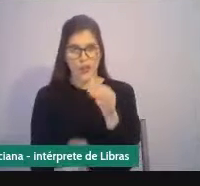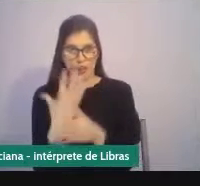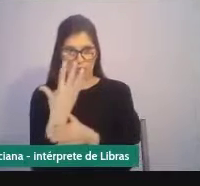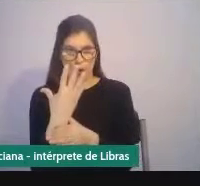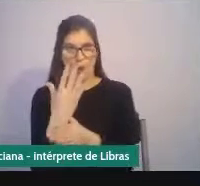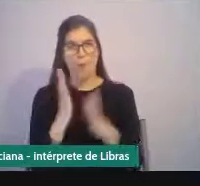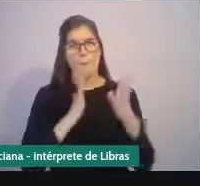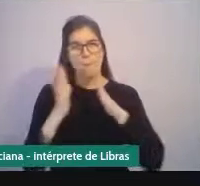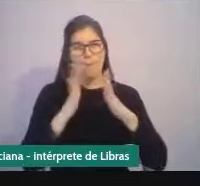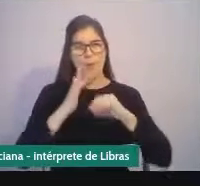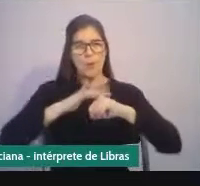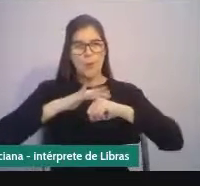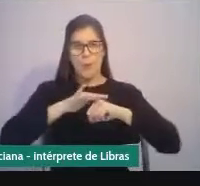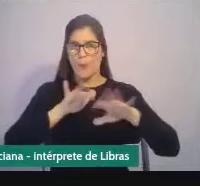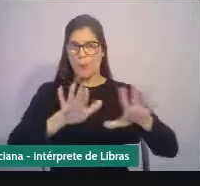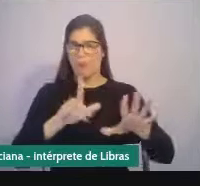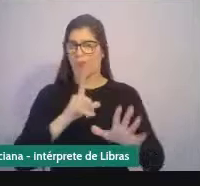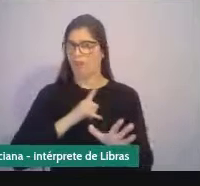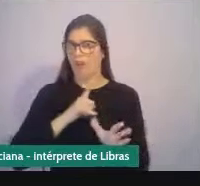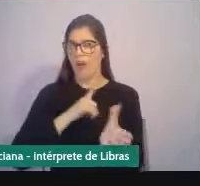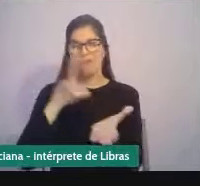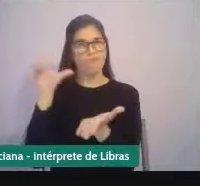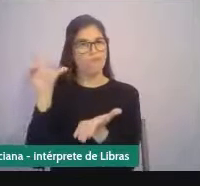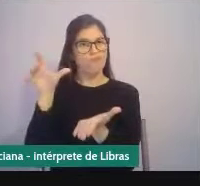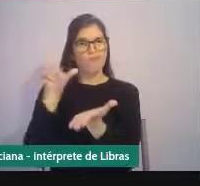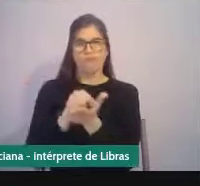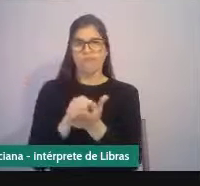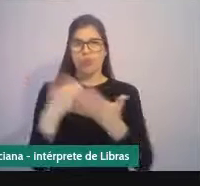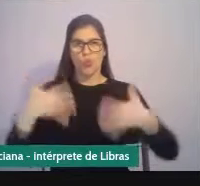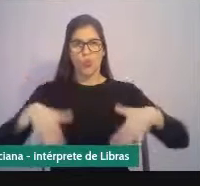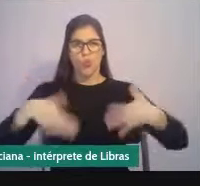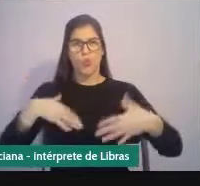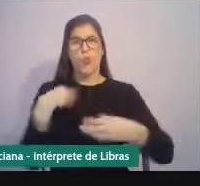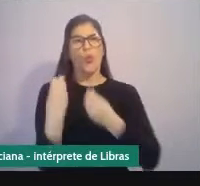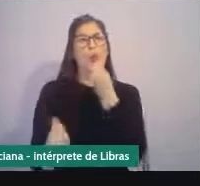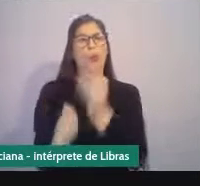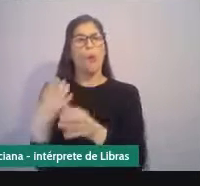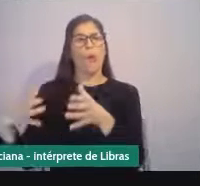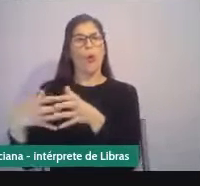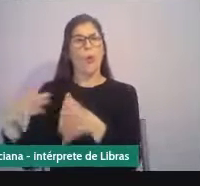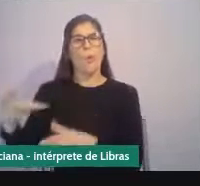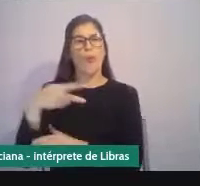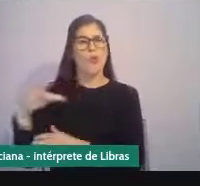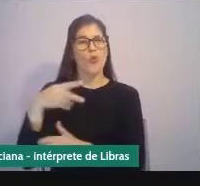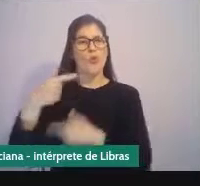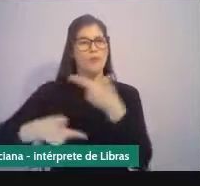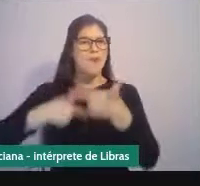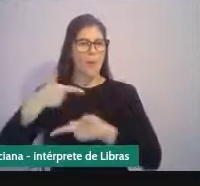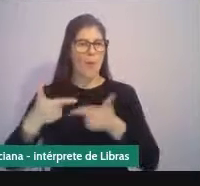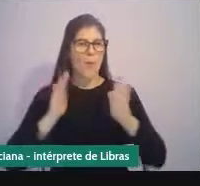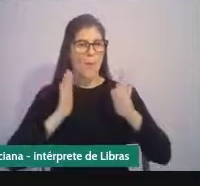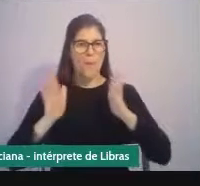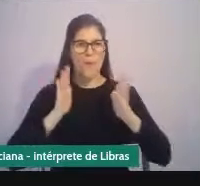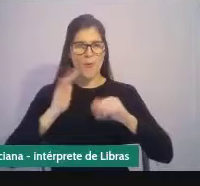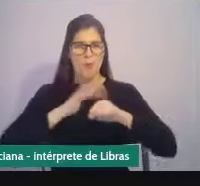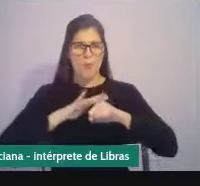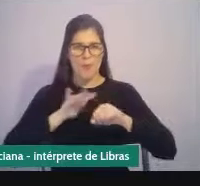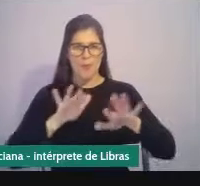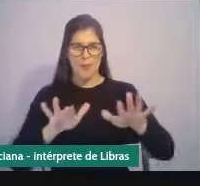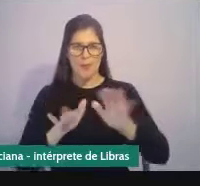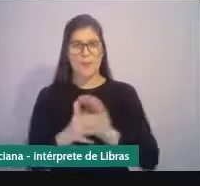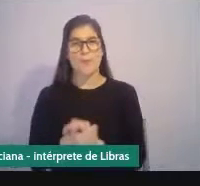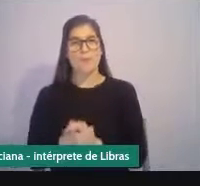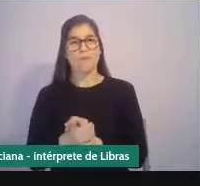pandemia, um grande registro da produção dos professores na pandemia. Nesse processo, nós já reunimos mais de